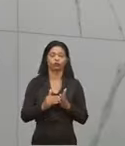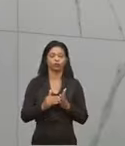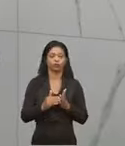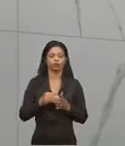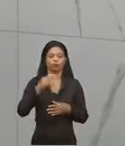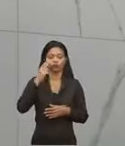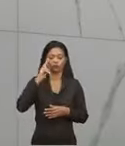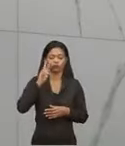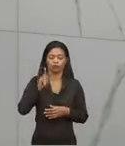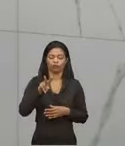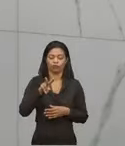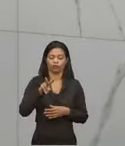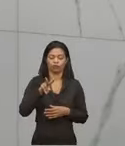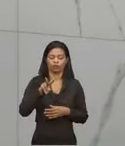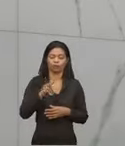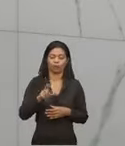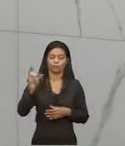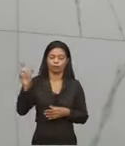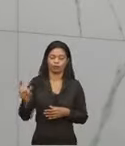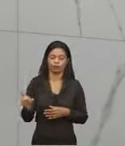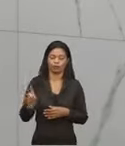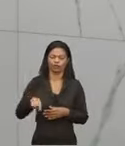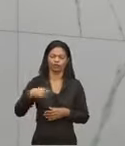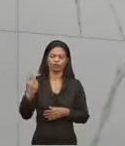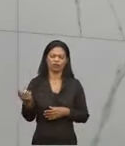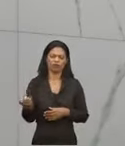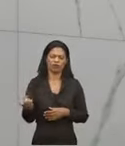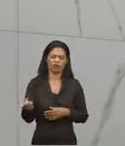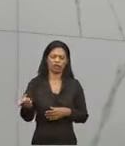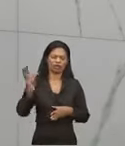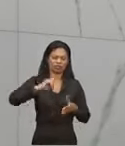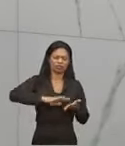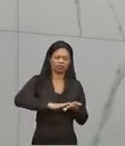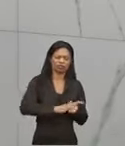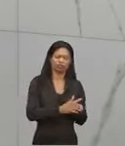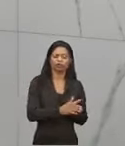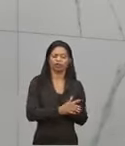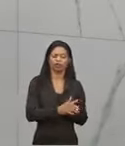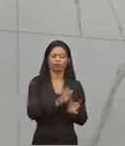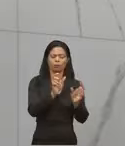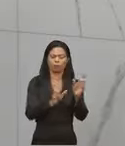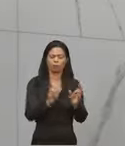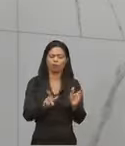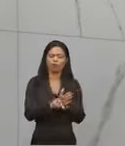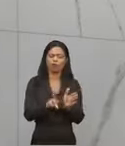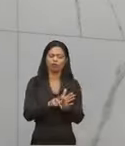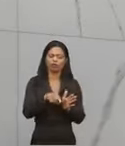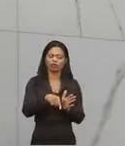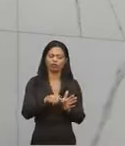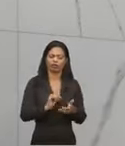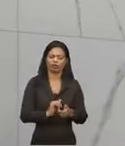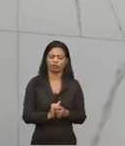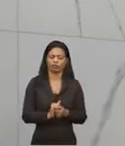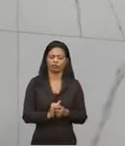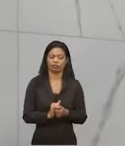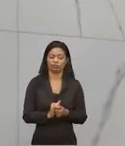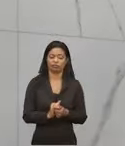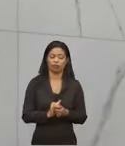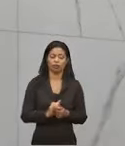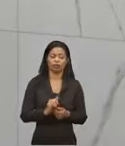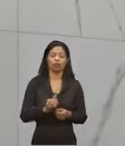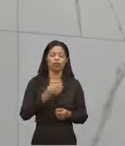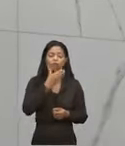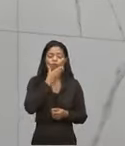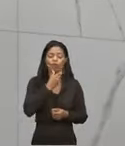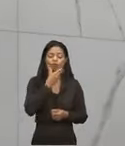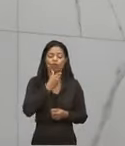assistindo o forasteiro detonar, minimizar a representatividade de um cara eleito pelo povo,